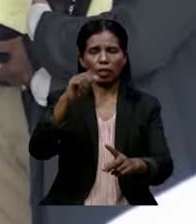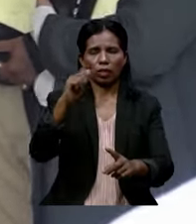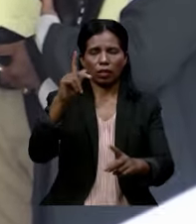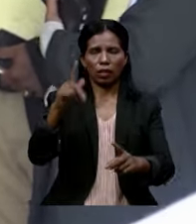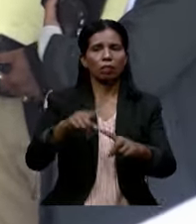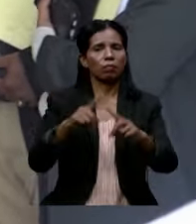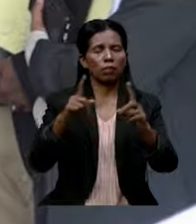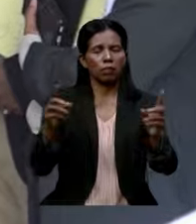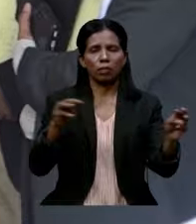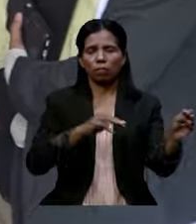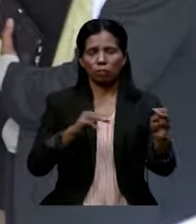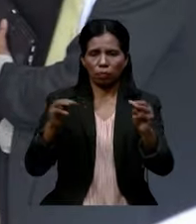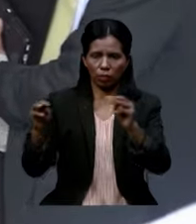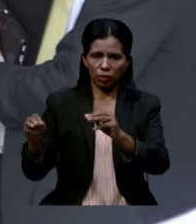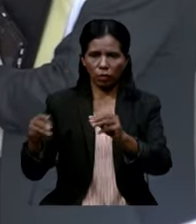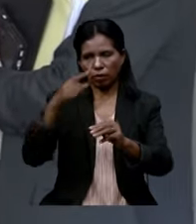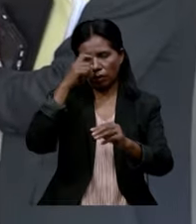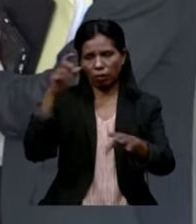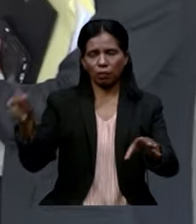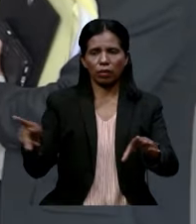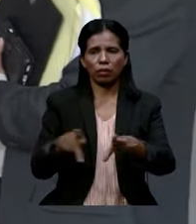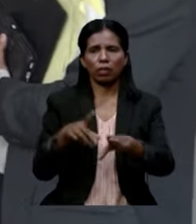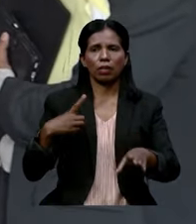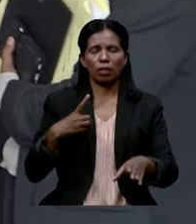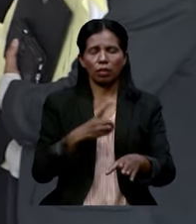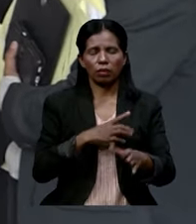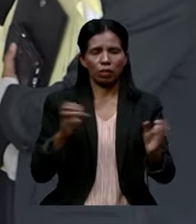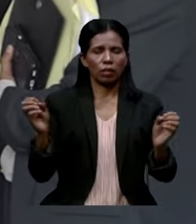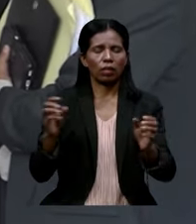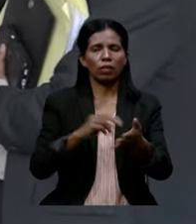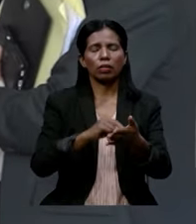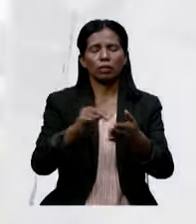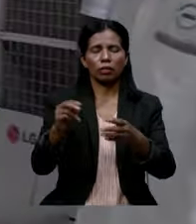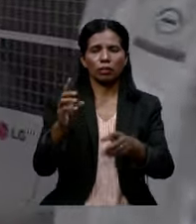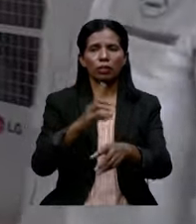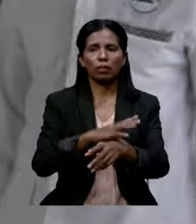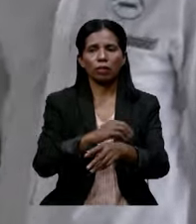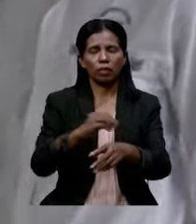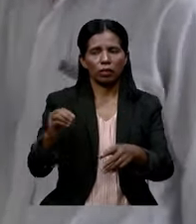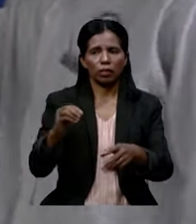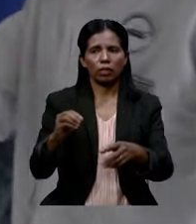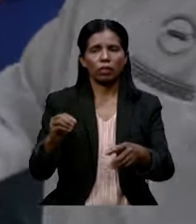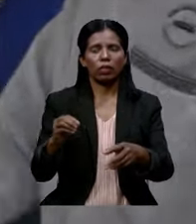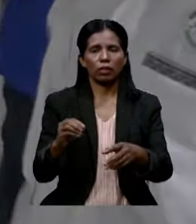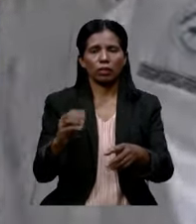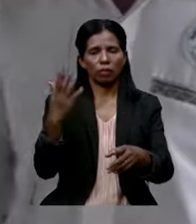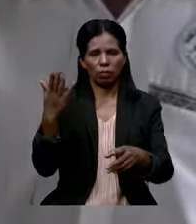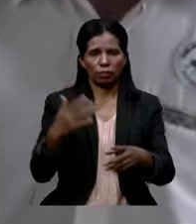mas bem a dia fale também a participação deputado latou número mínimo 2/3 e a quórum. Aqui para a cobertura, Ziemen.